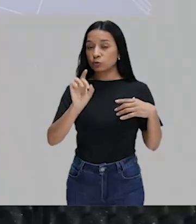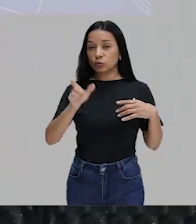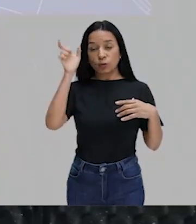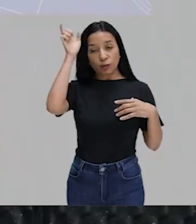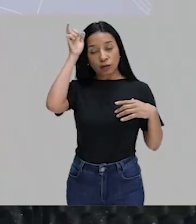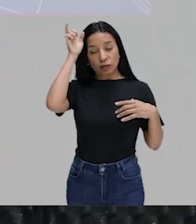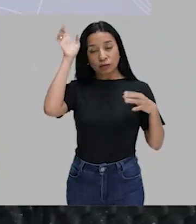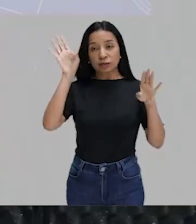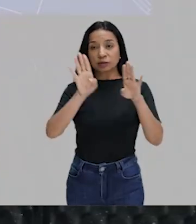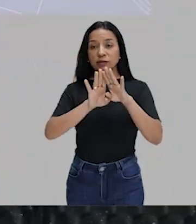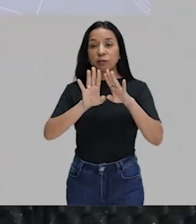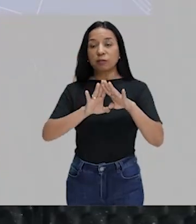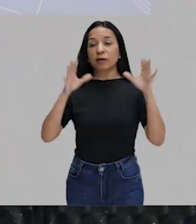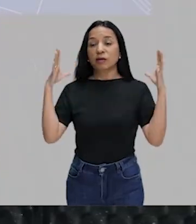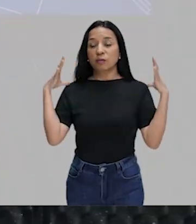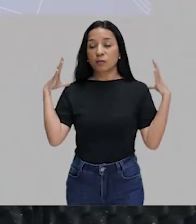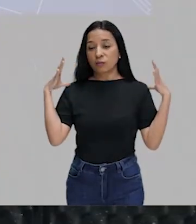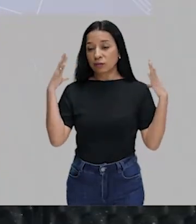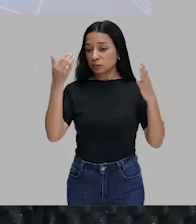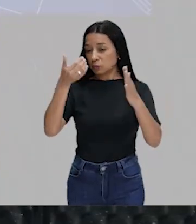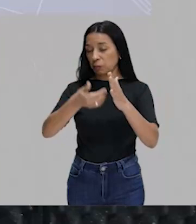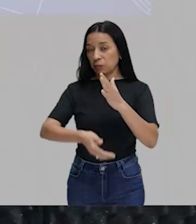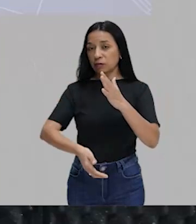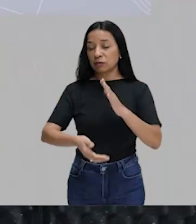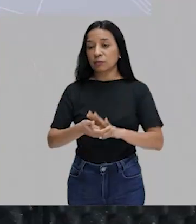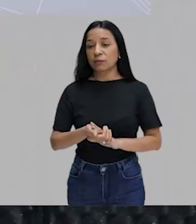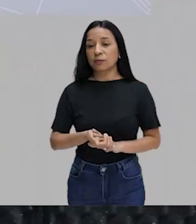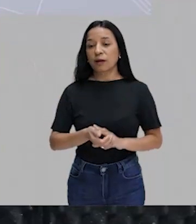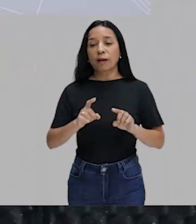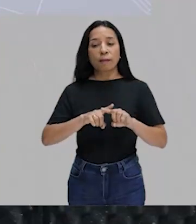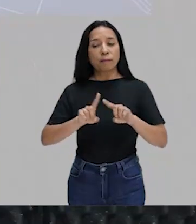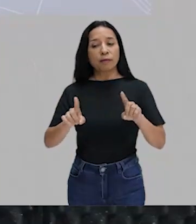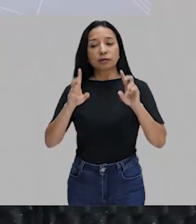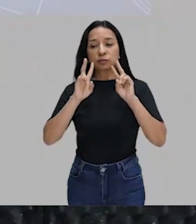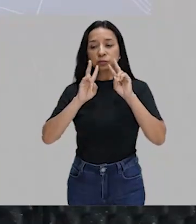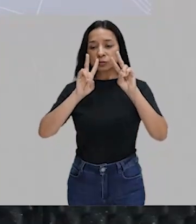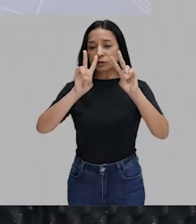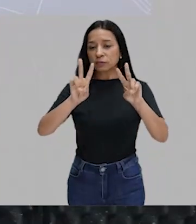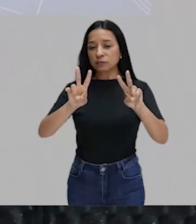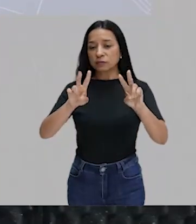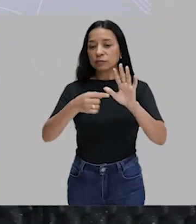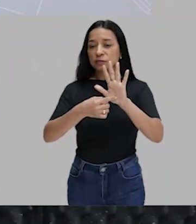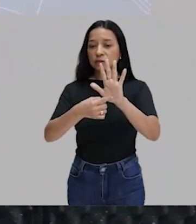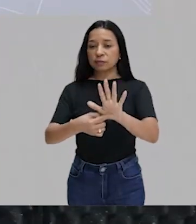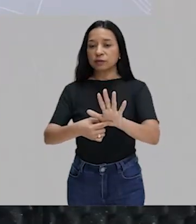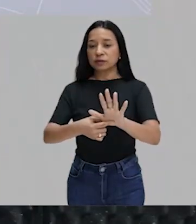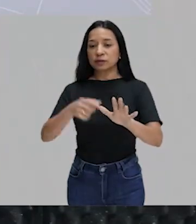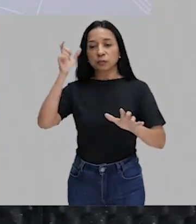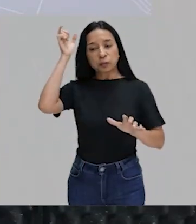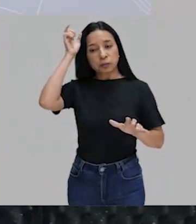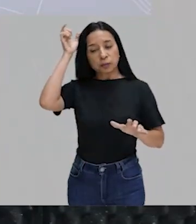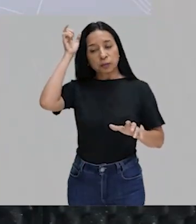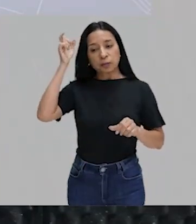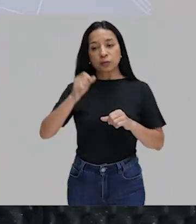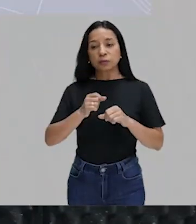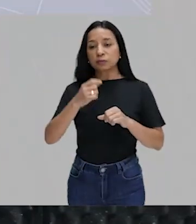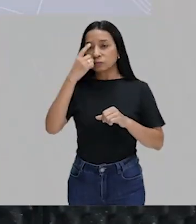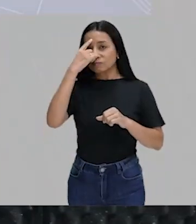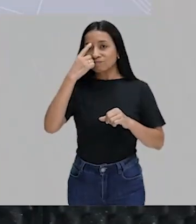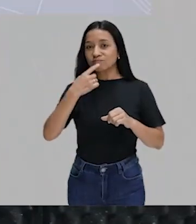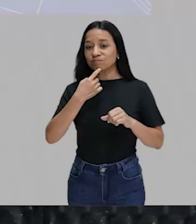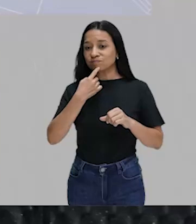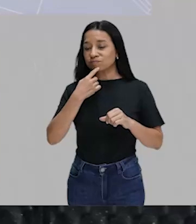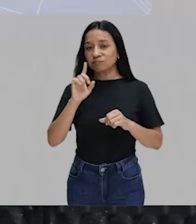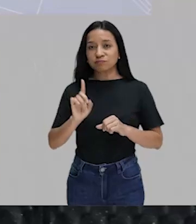anjo, que é caído. Mas nós não vemos essas representações demoníacas nessas obras. Nós só vemos aquilo voltado para